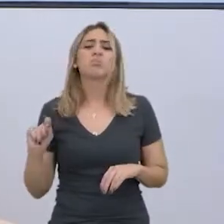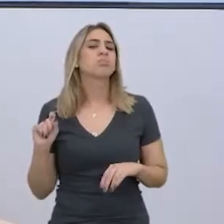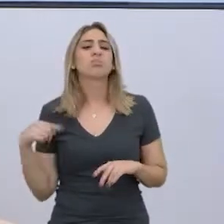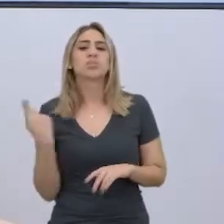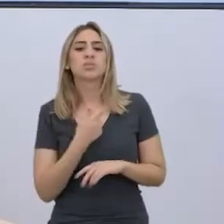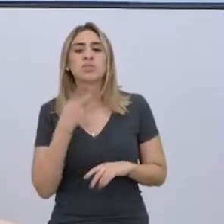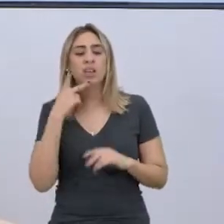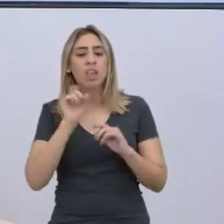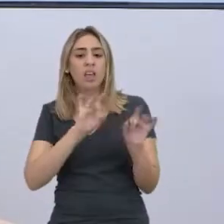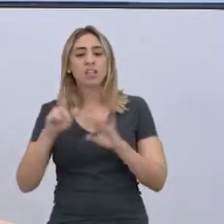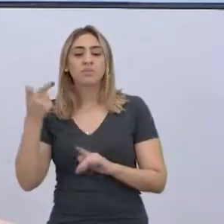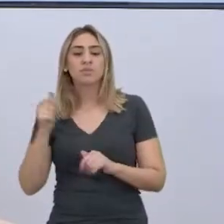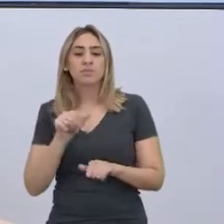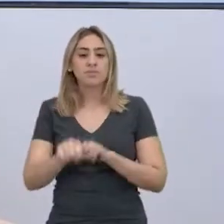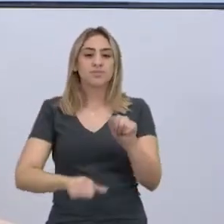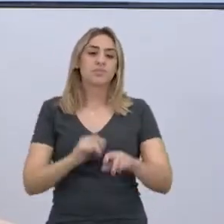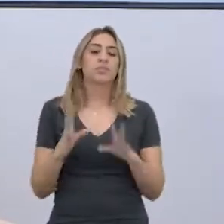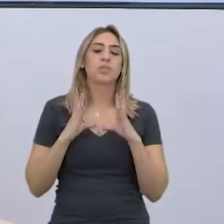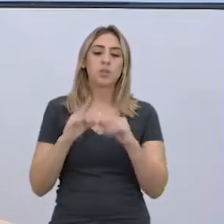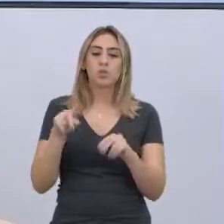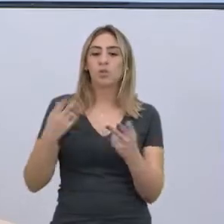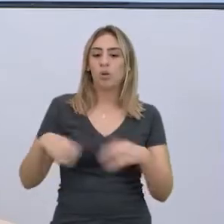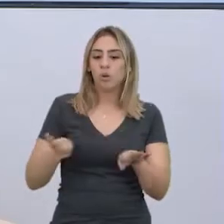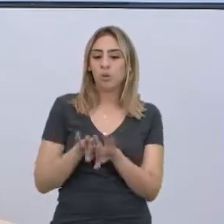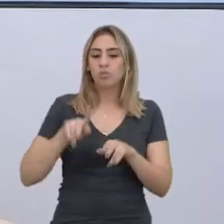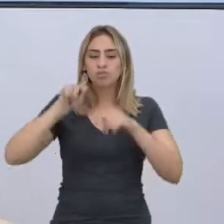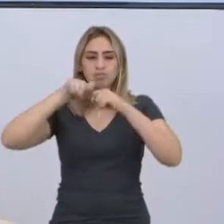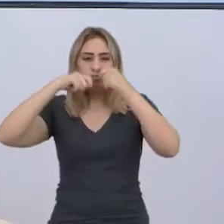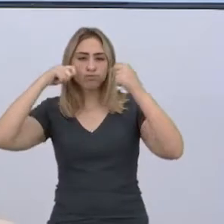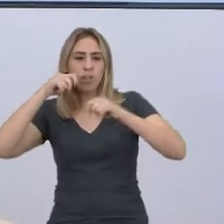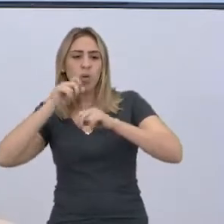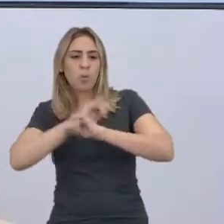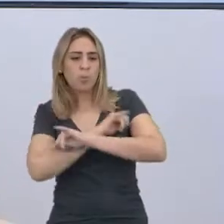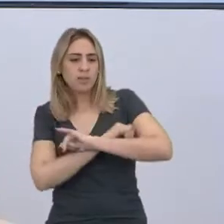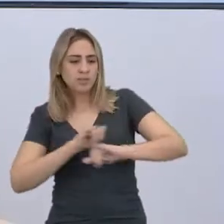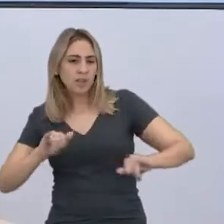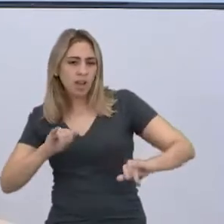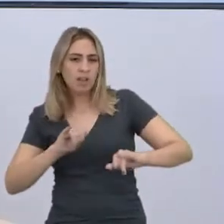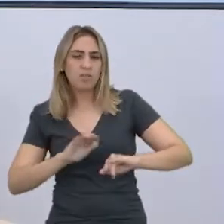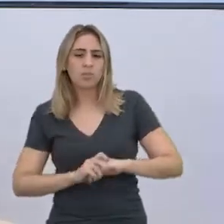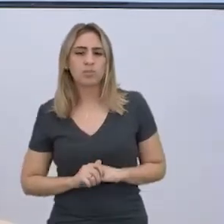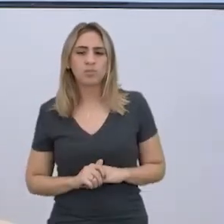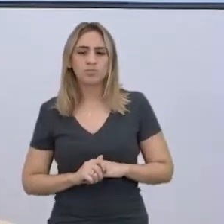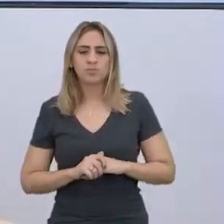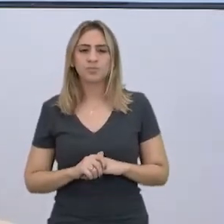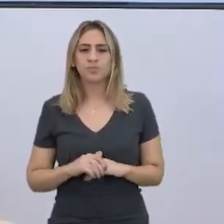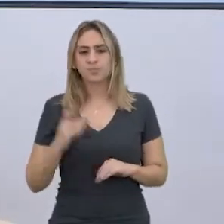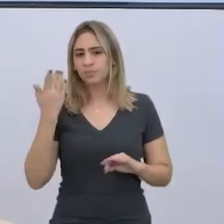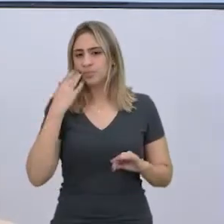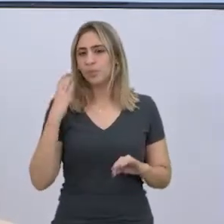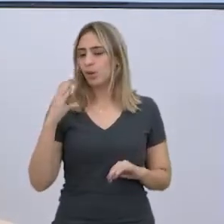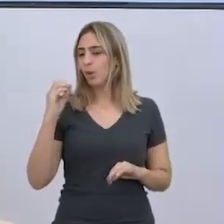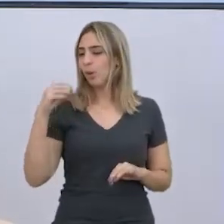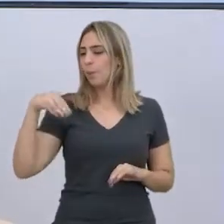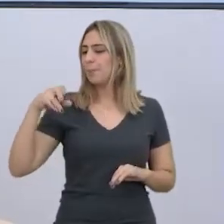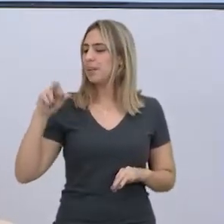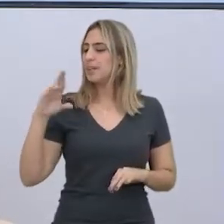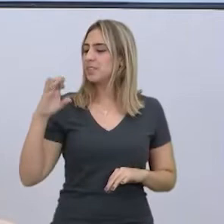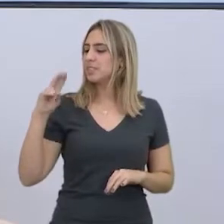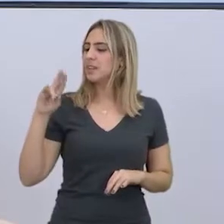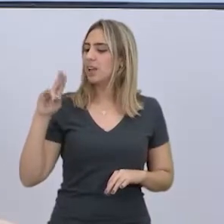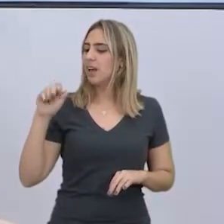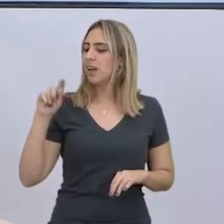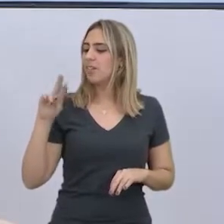gente cada vez mais tornar tudo algo vendável, comerciável, né? Nem sei se comerciável é uma palavra